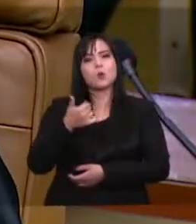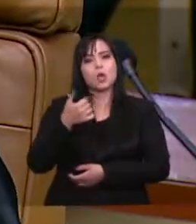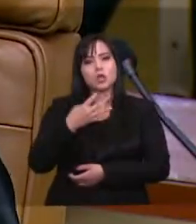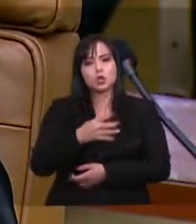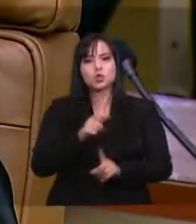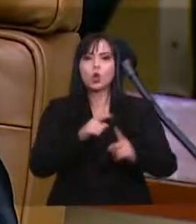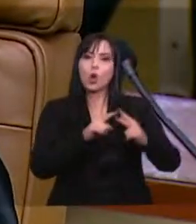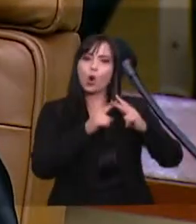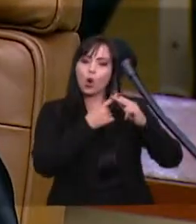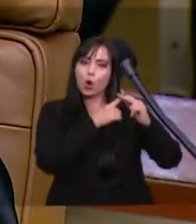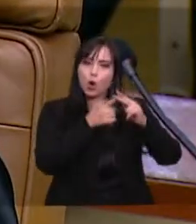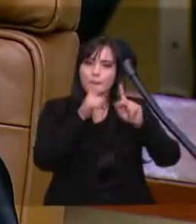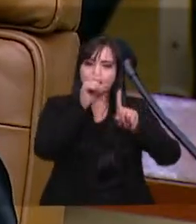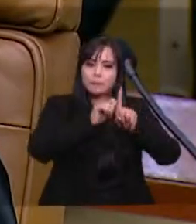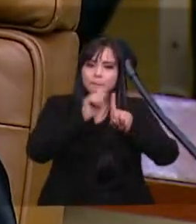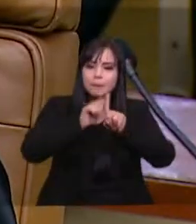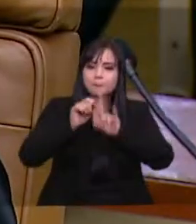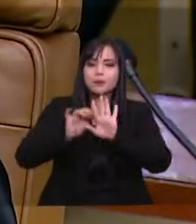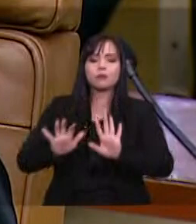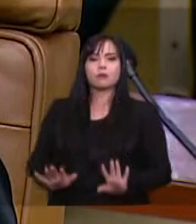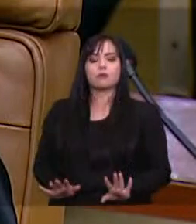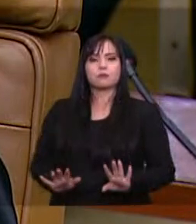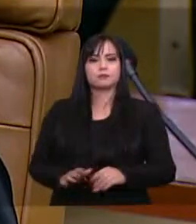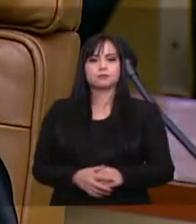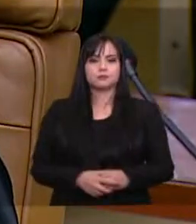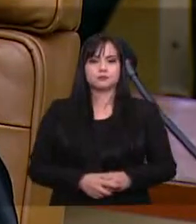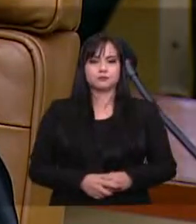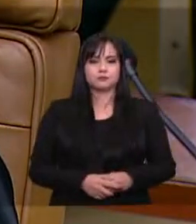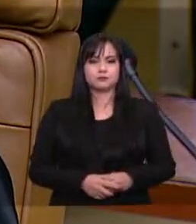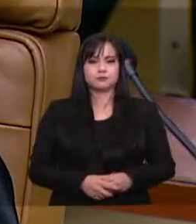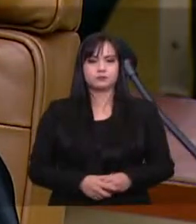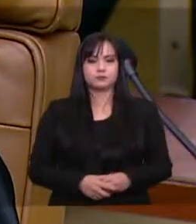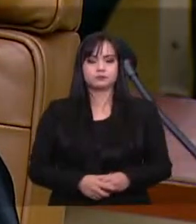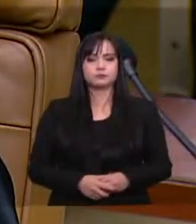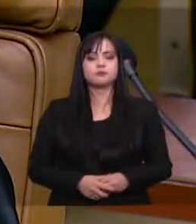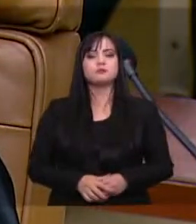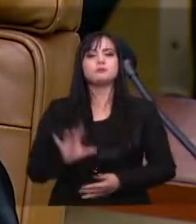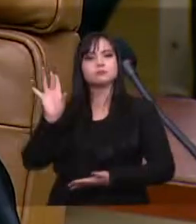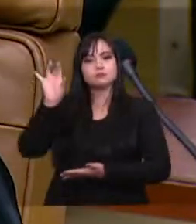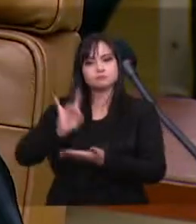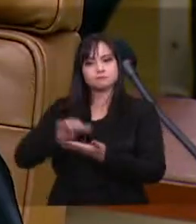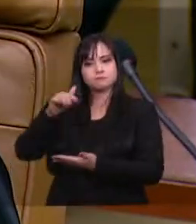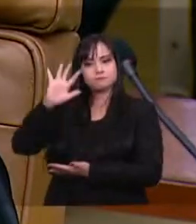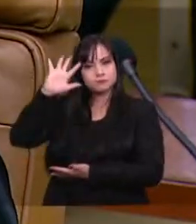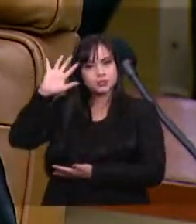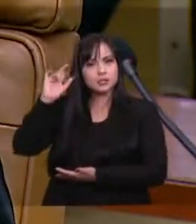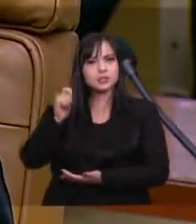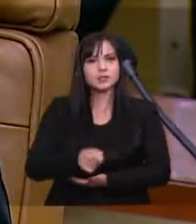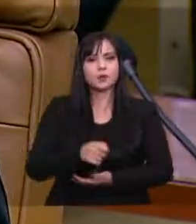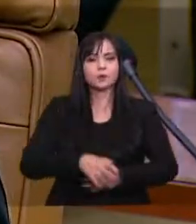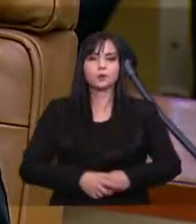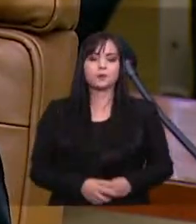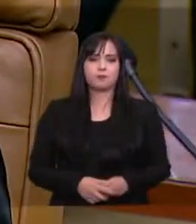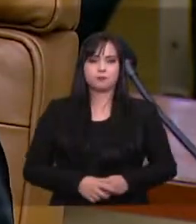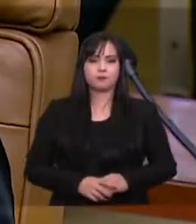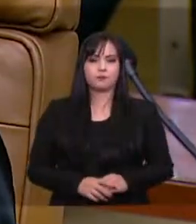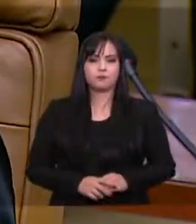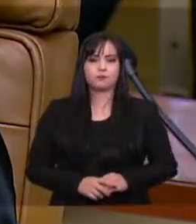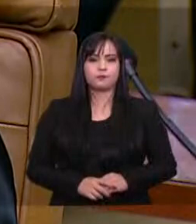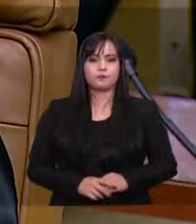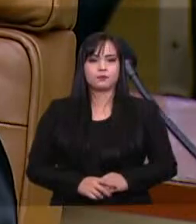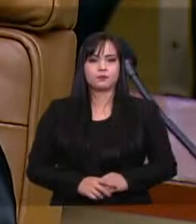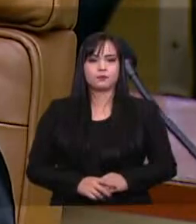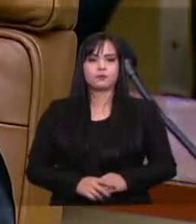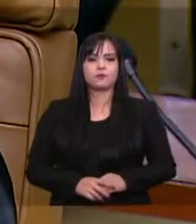corrigidos monetariamente por ocasião da execução desta decisão em posição